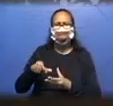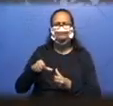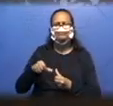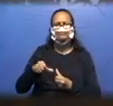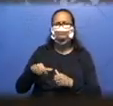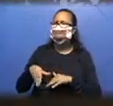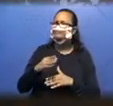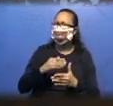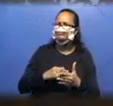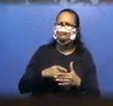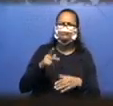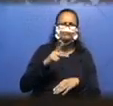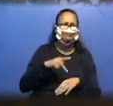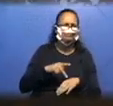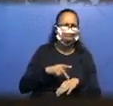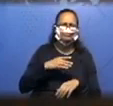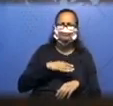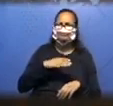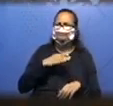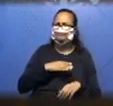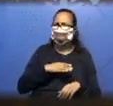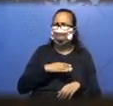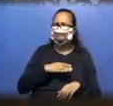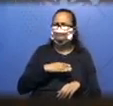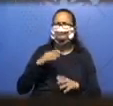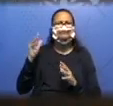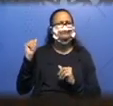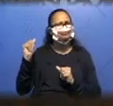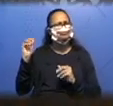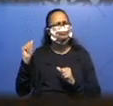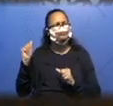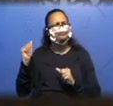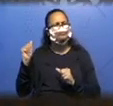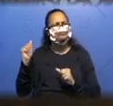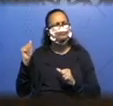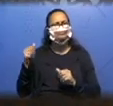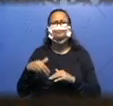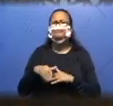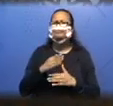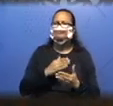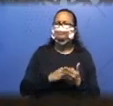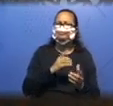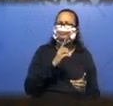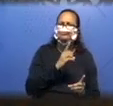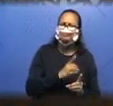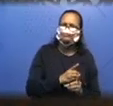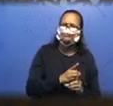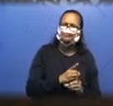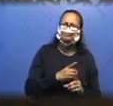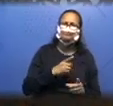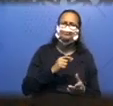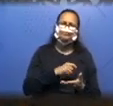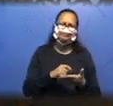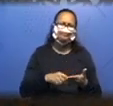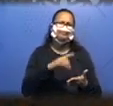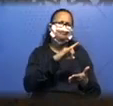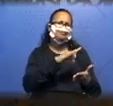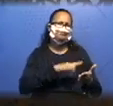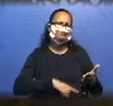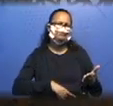né? Então, as viagens e tudo que eles encontravam eram registrados